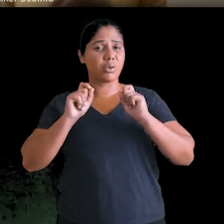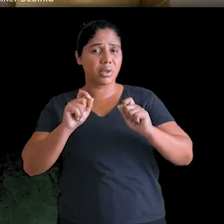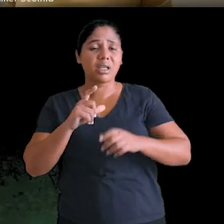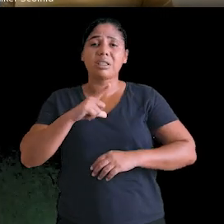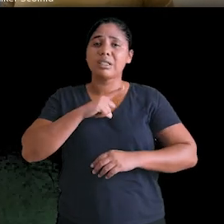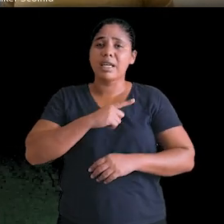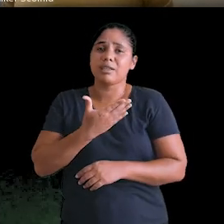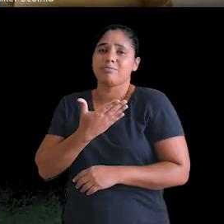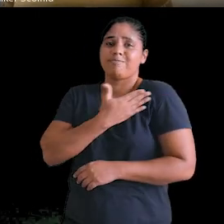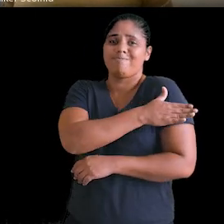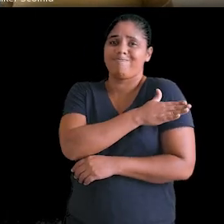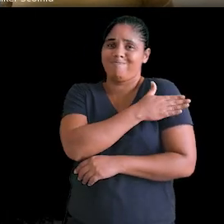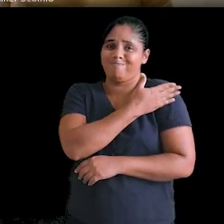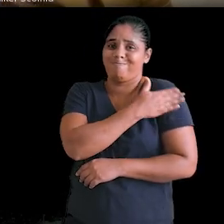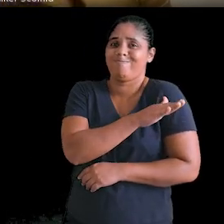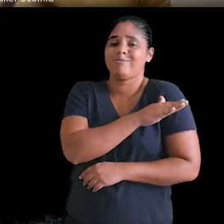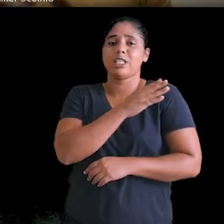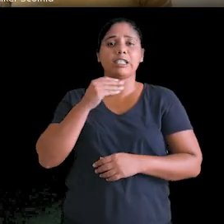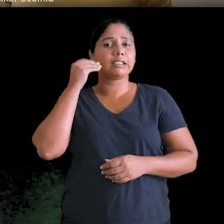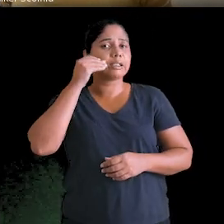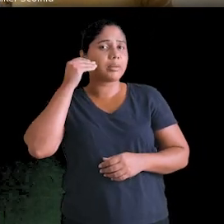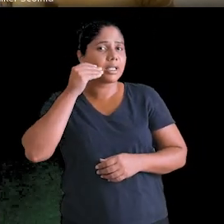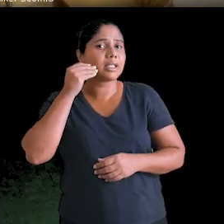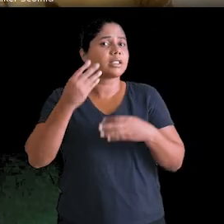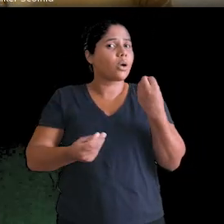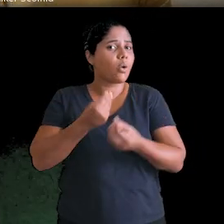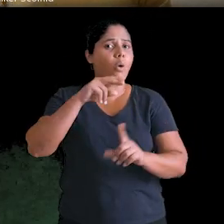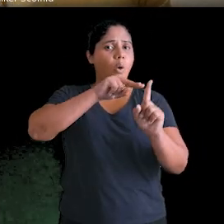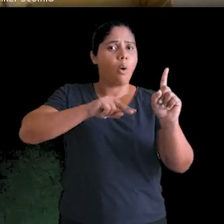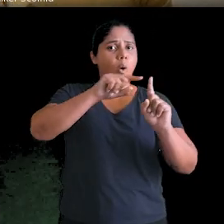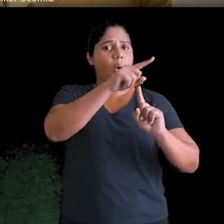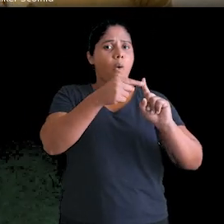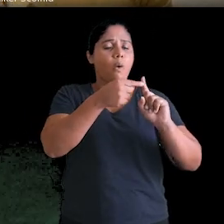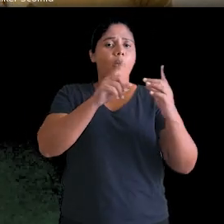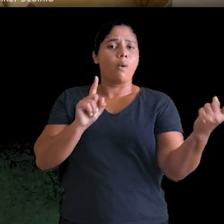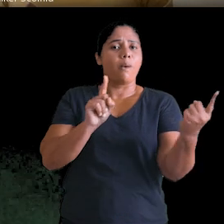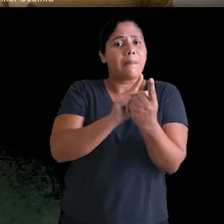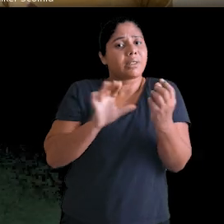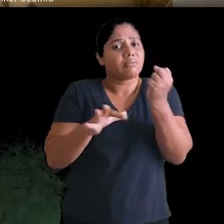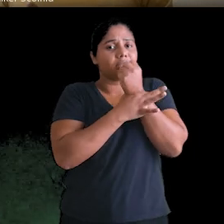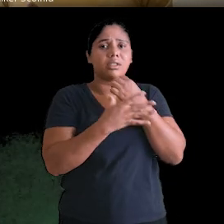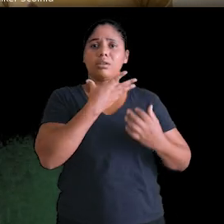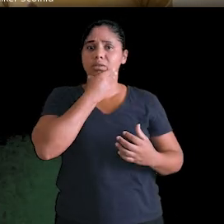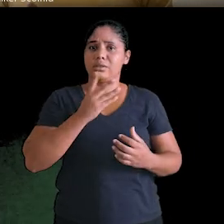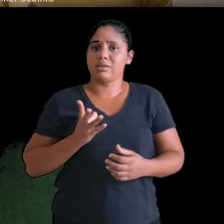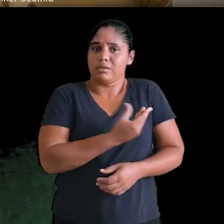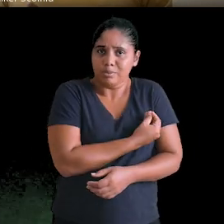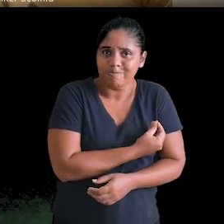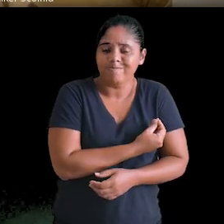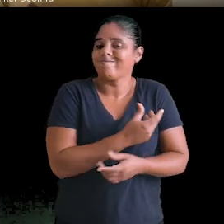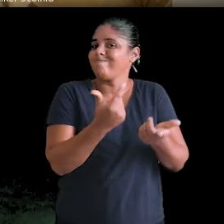principalmente na vivência da qualidade do pré-natal e da saúde e segurança desses homens trans. Dentro disso, a gente